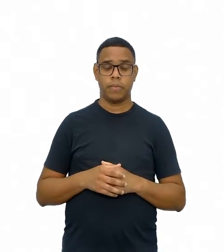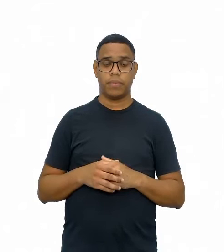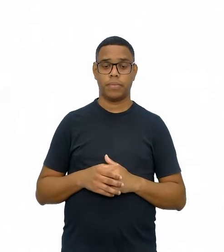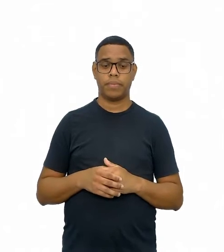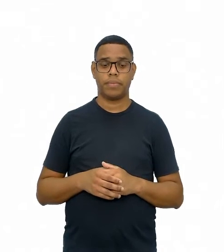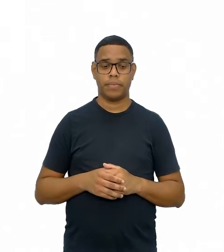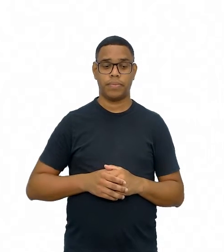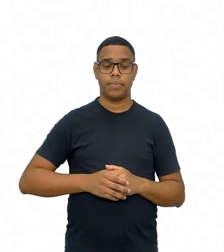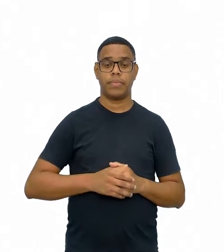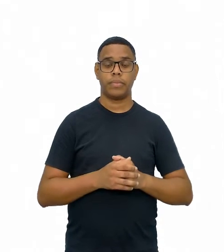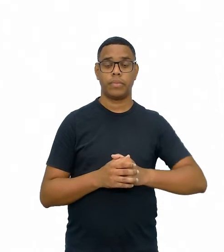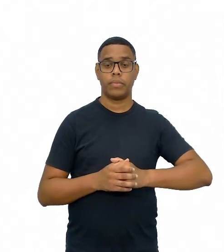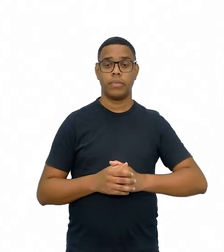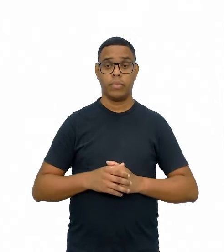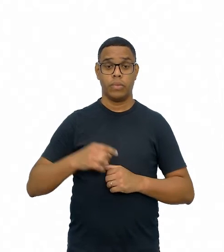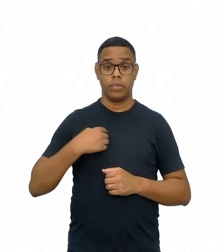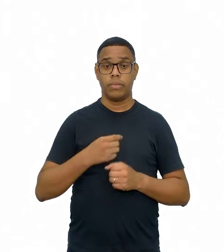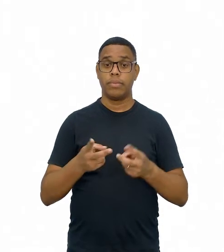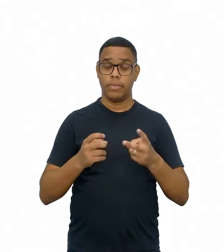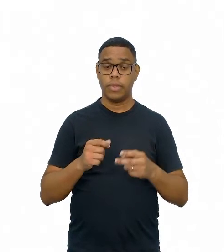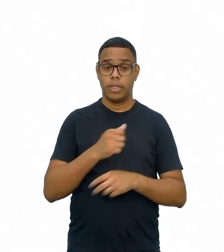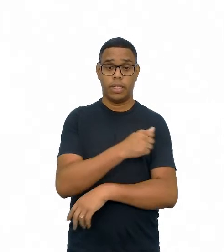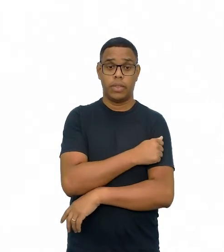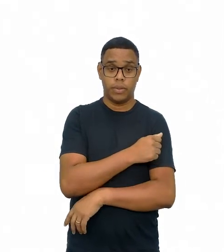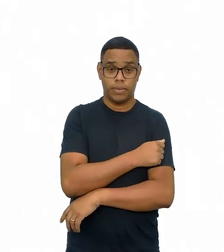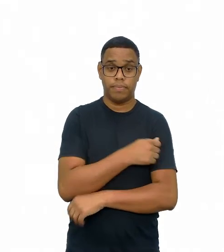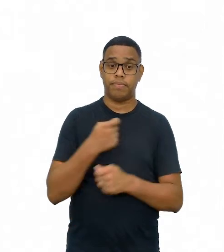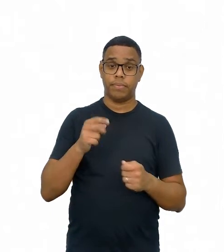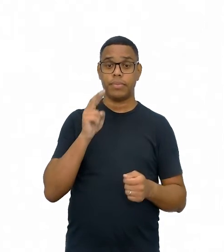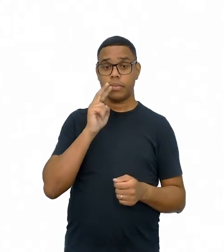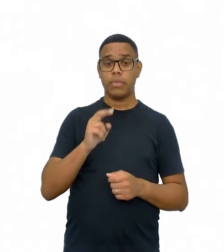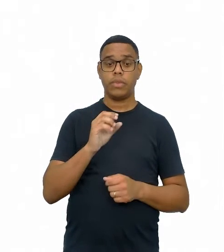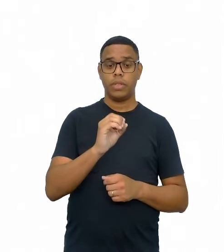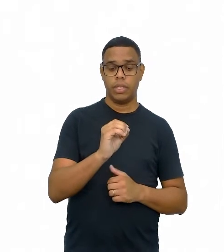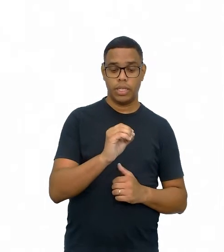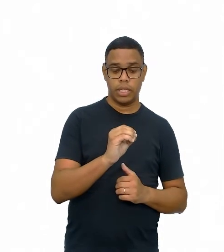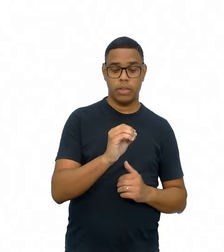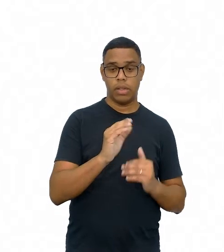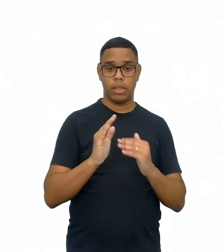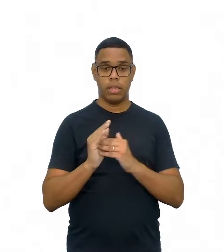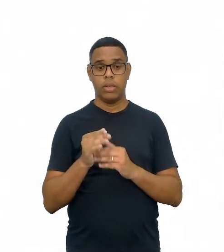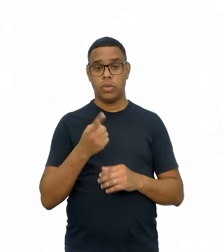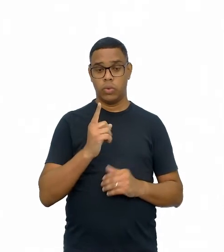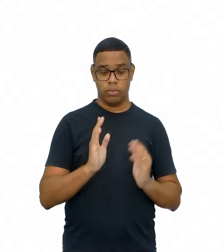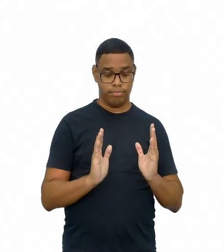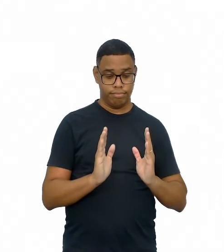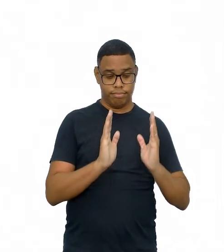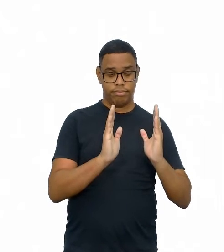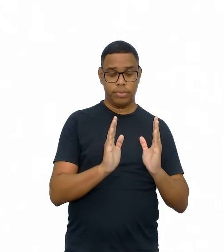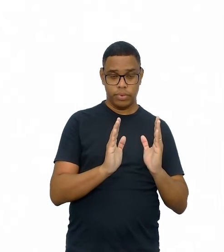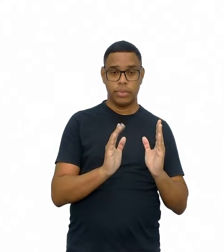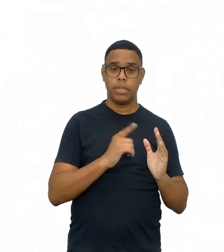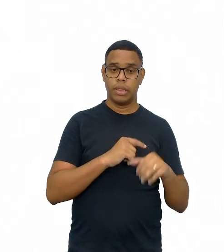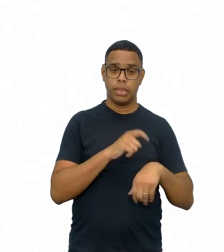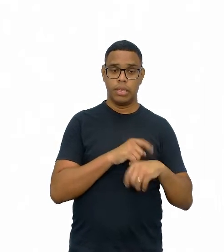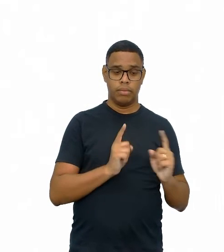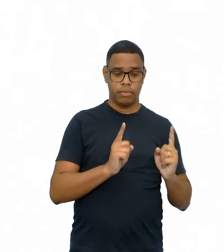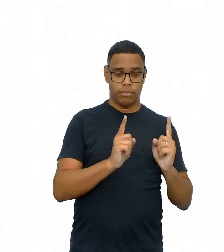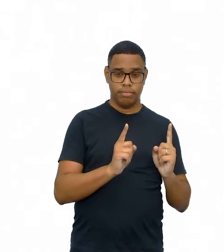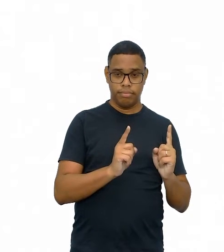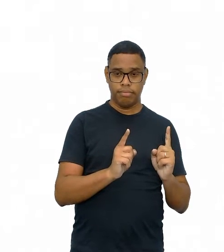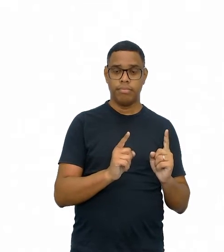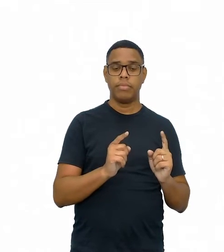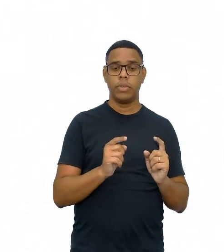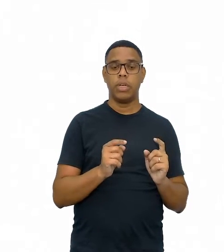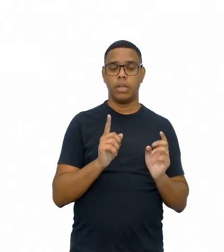Então, nós precisamos entender que o aluno deve olhar do 0 ao 1, então, como sendo esse todo aqui,